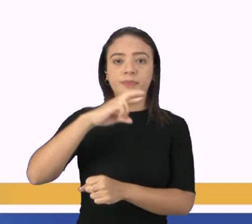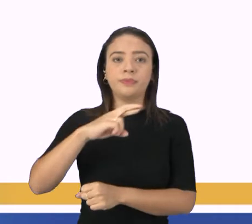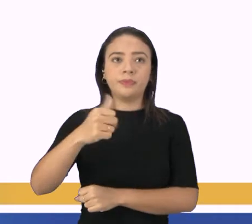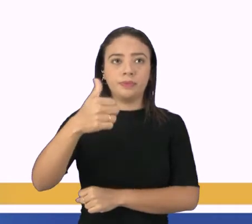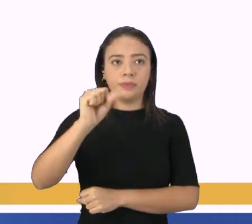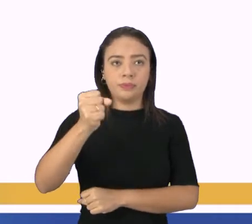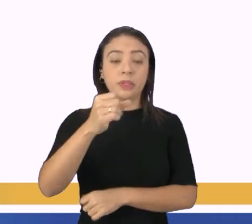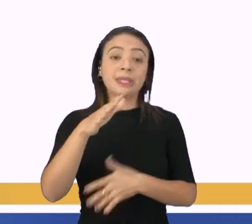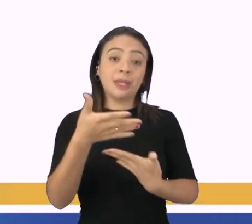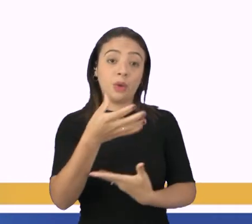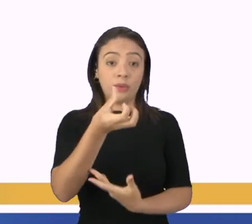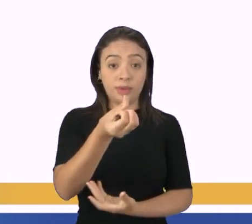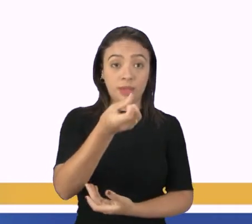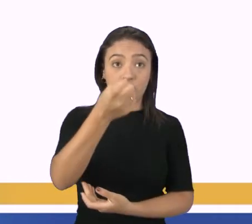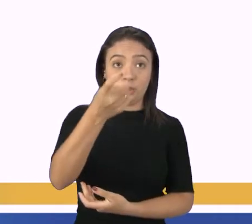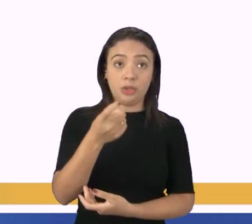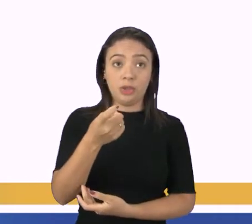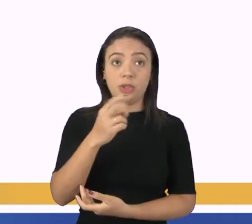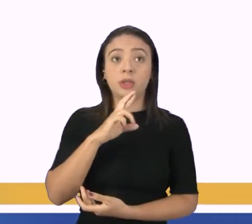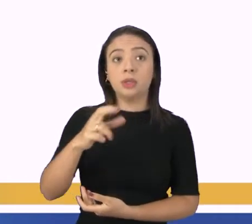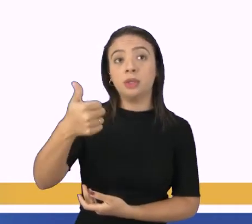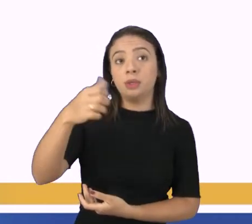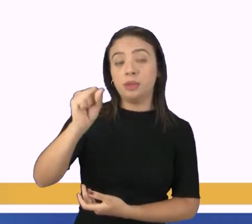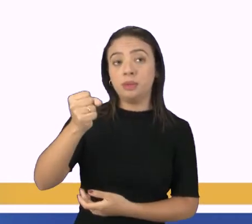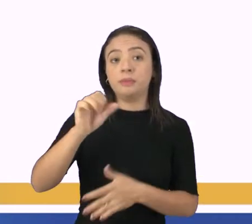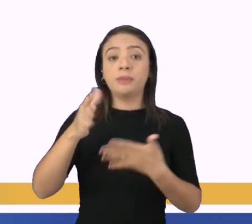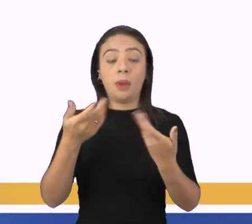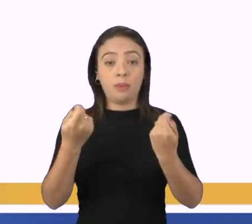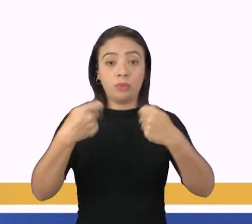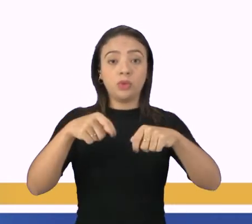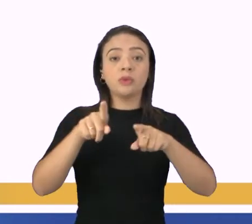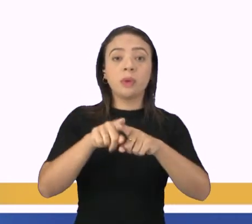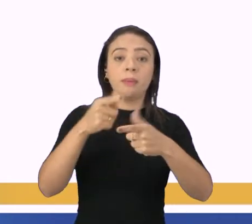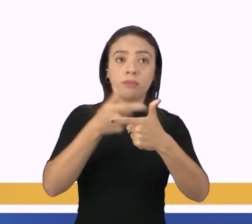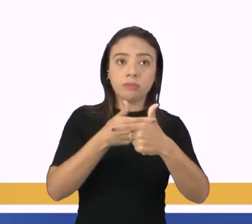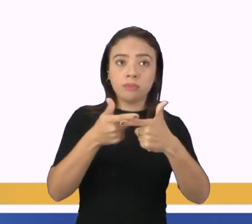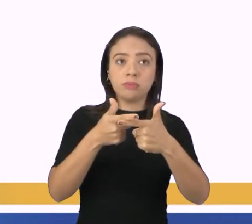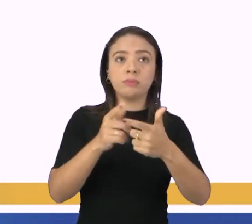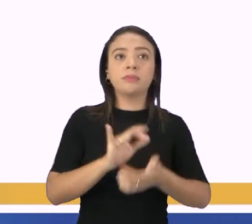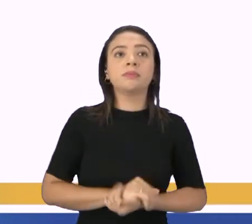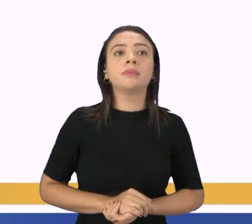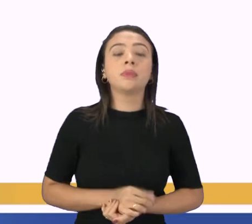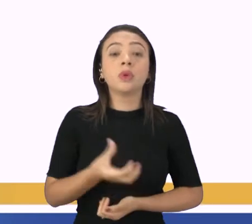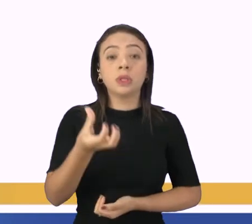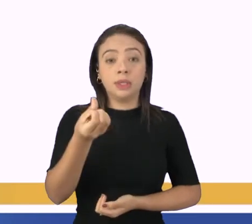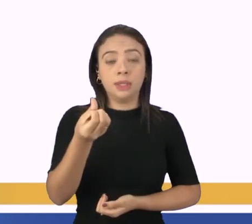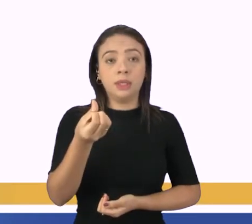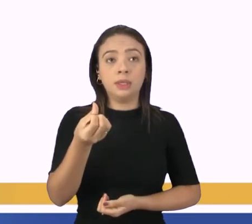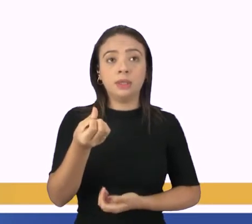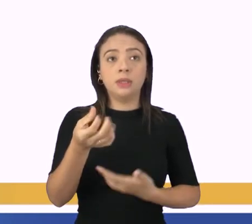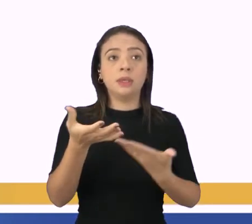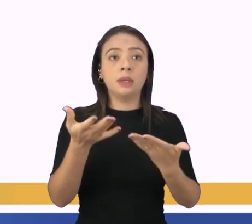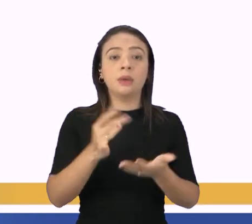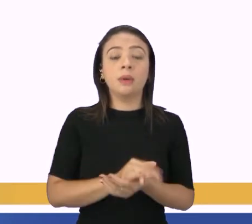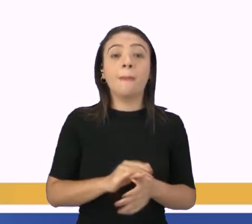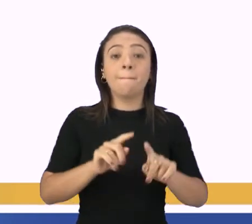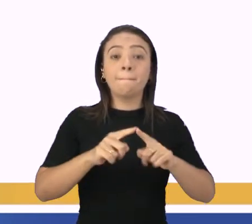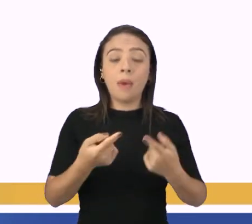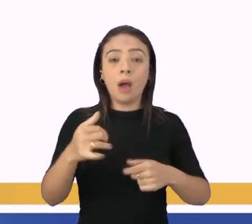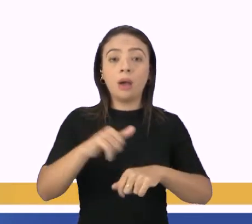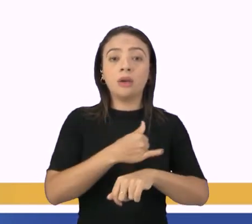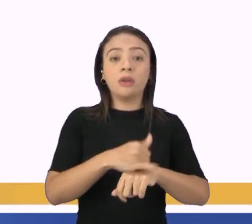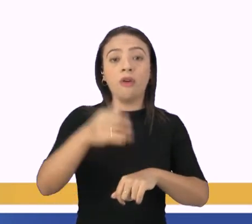6x igual a 18. Aí, a mesma coisa, eu poderia dividir dos dois lados por 6. Fazendo de maneira